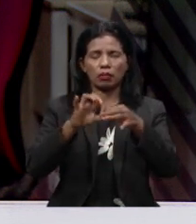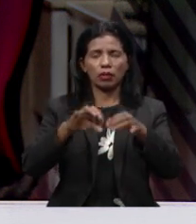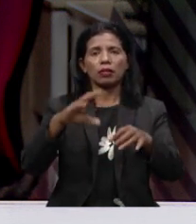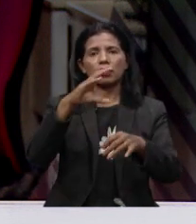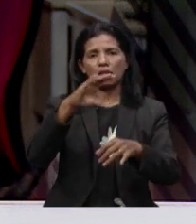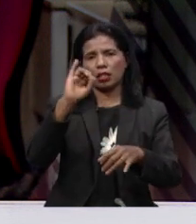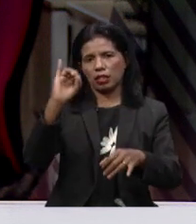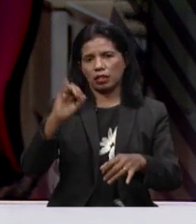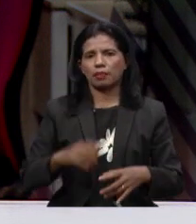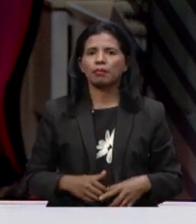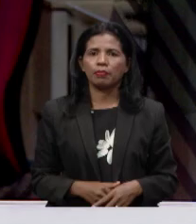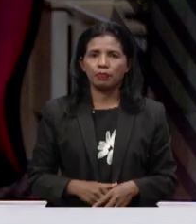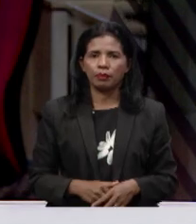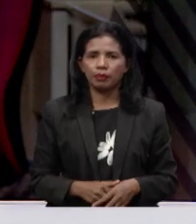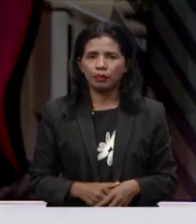Imprensa.